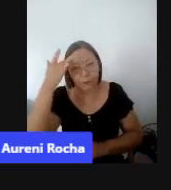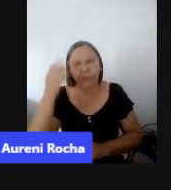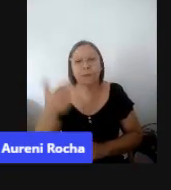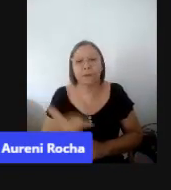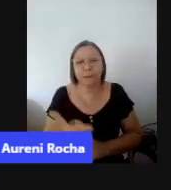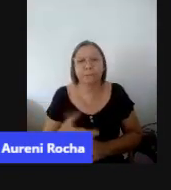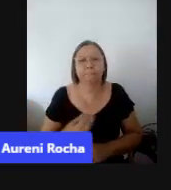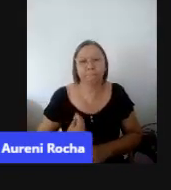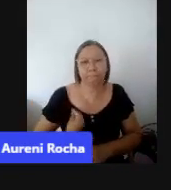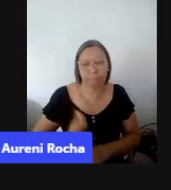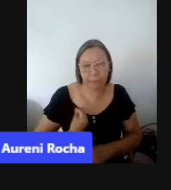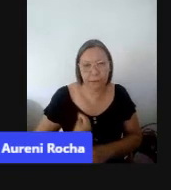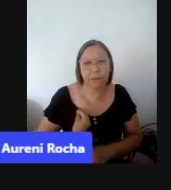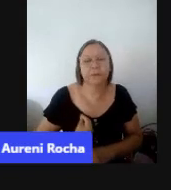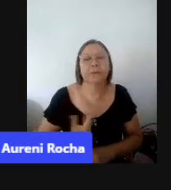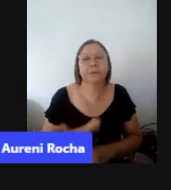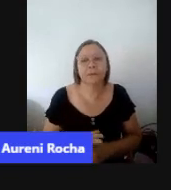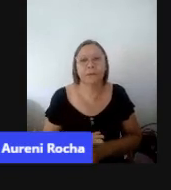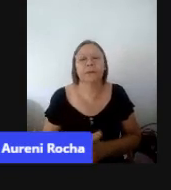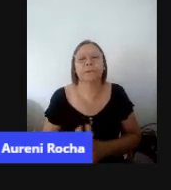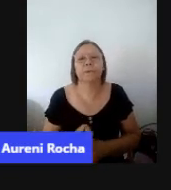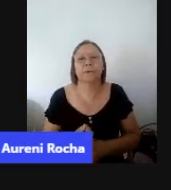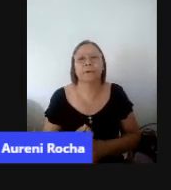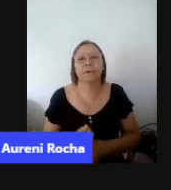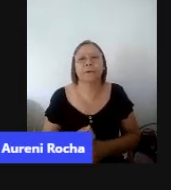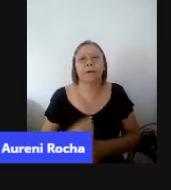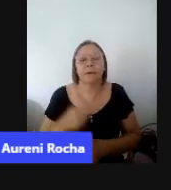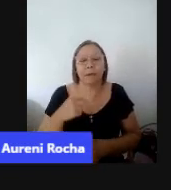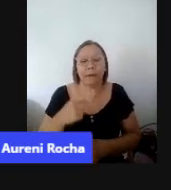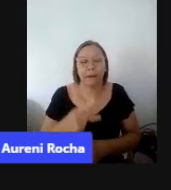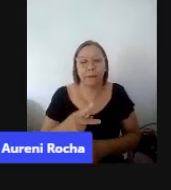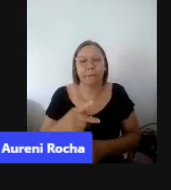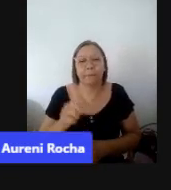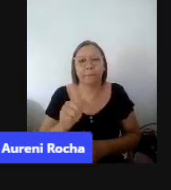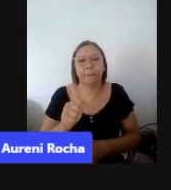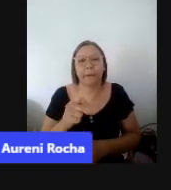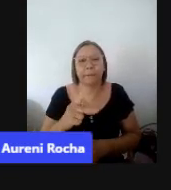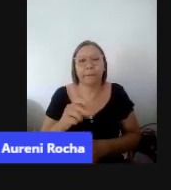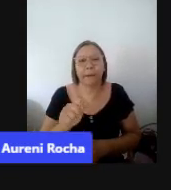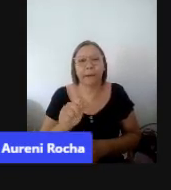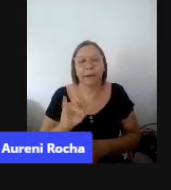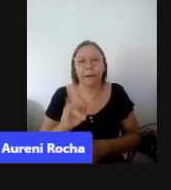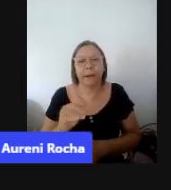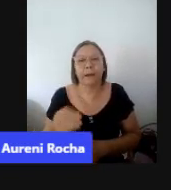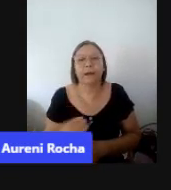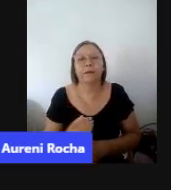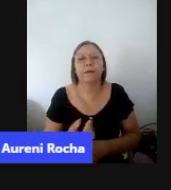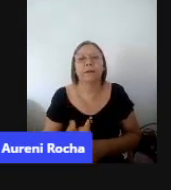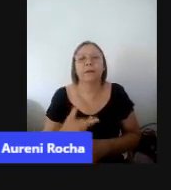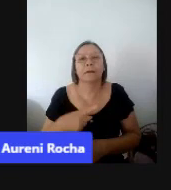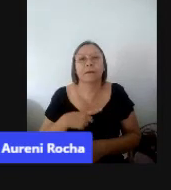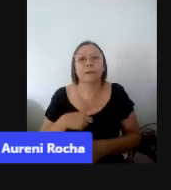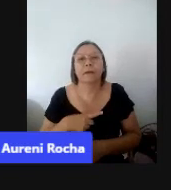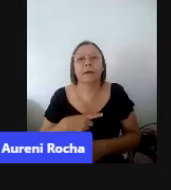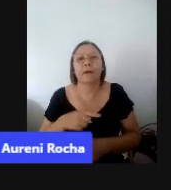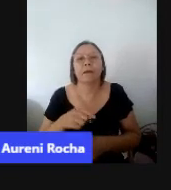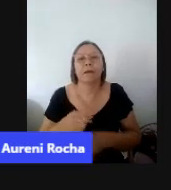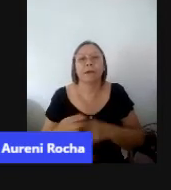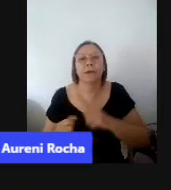Então, a gente tem o Projeto Papagaio Verdadeiro, o Instituto Arara Azul, a WWF, a INCAB, né, que